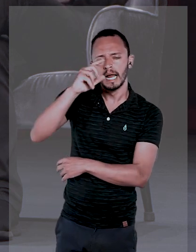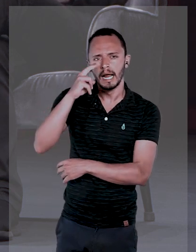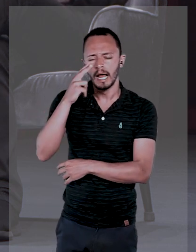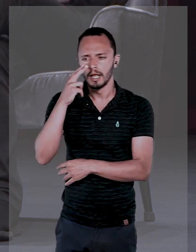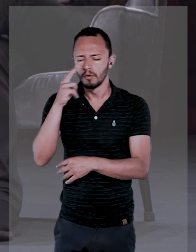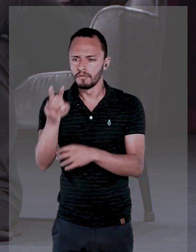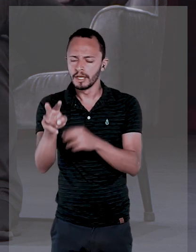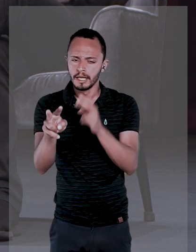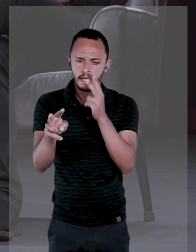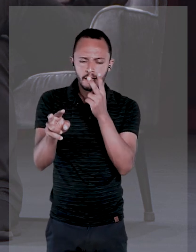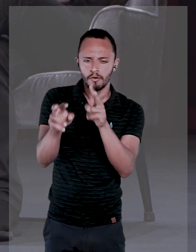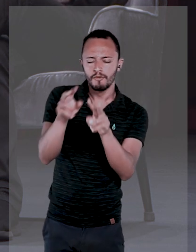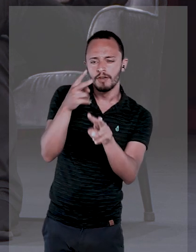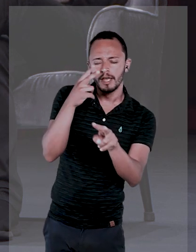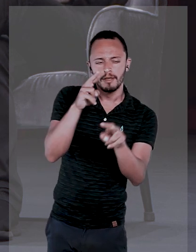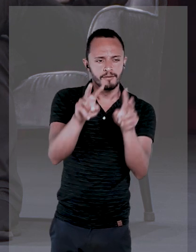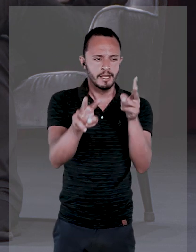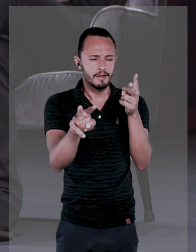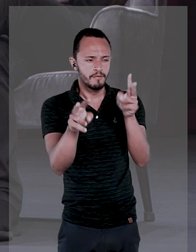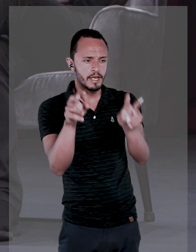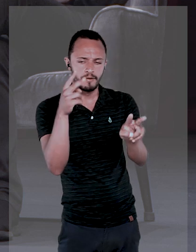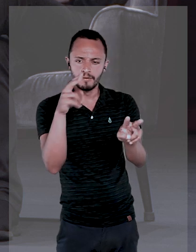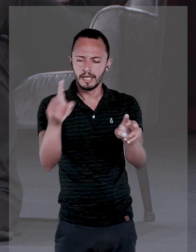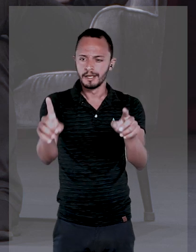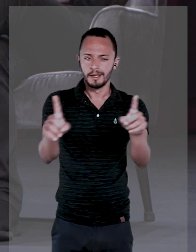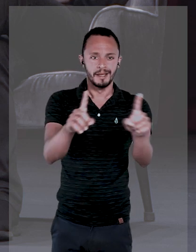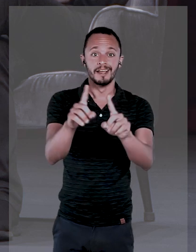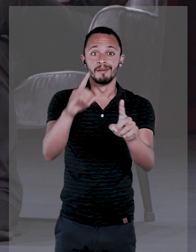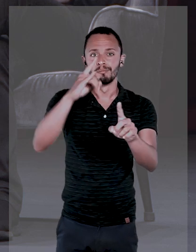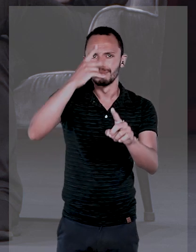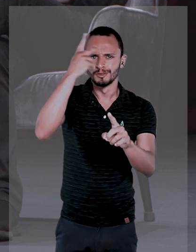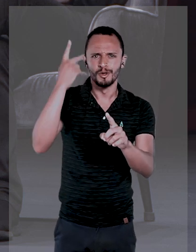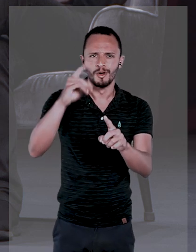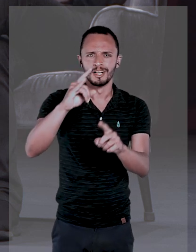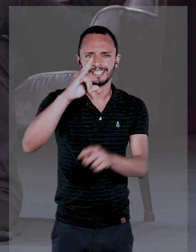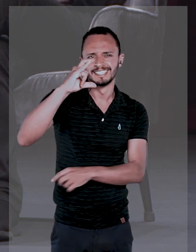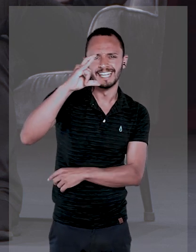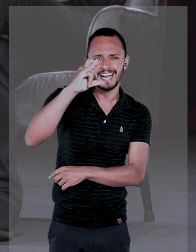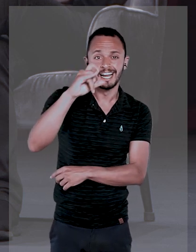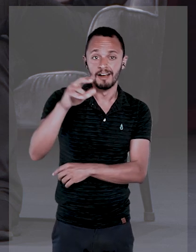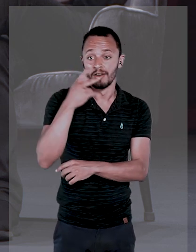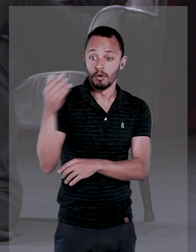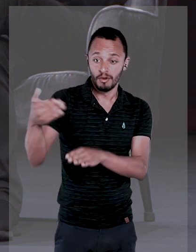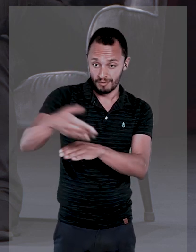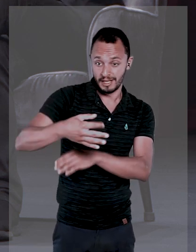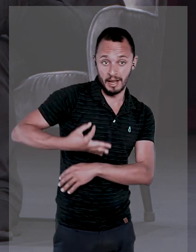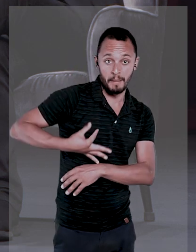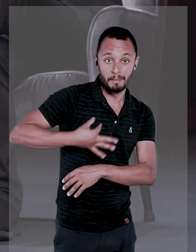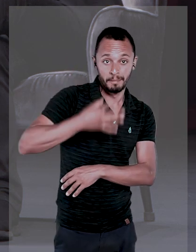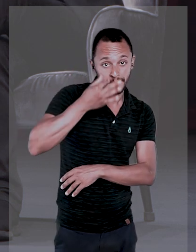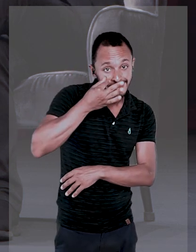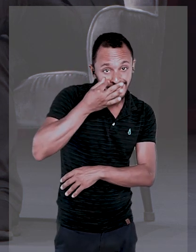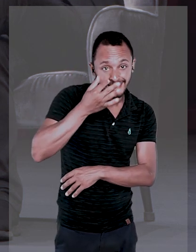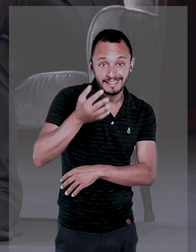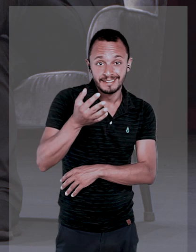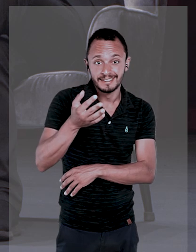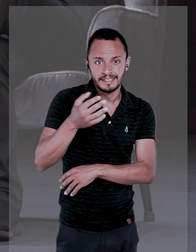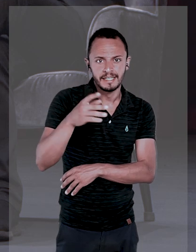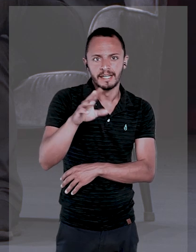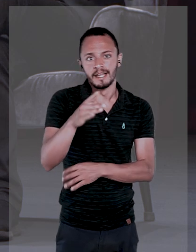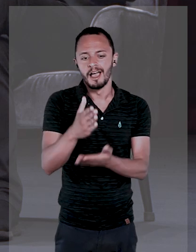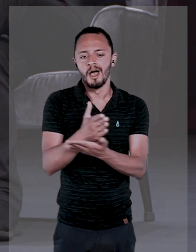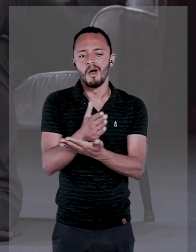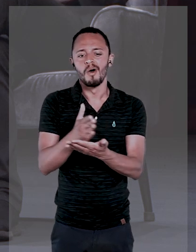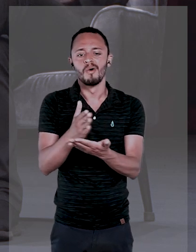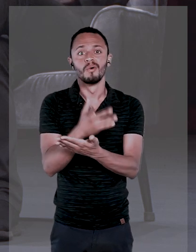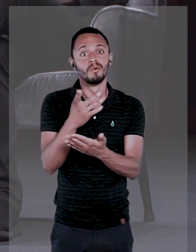mas algumas pessoas no Instagram disseram que vinham e eu estava tentando reconhecer as pessoas do Instagram. É muito engraçado, porque algumas pessoas